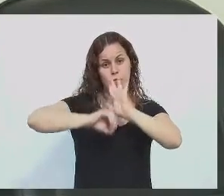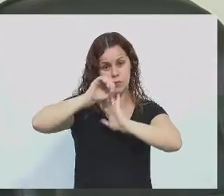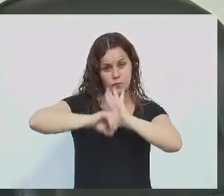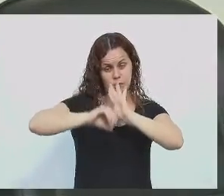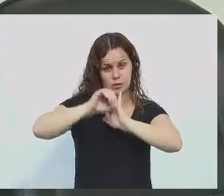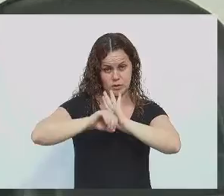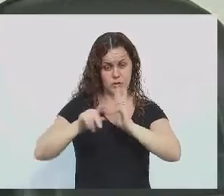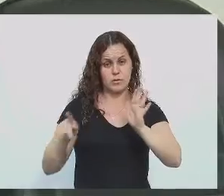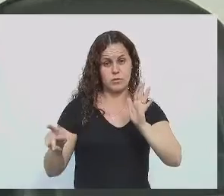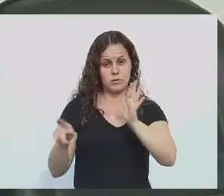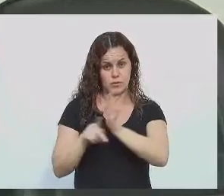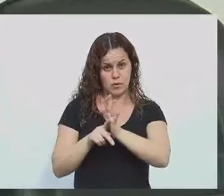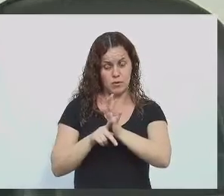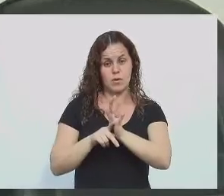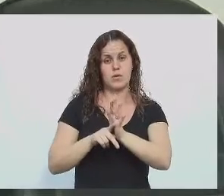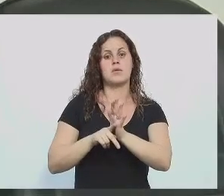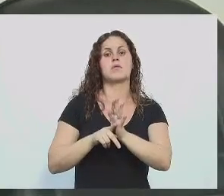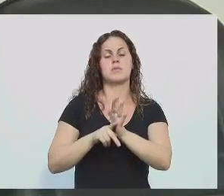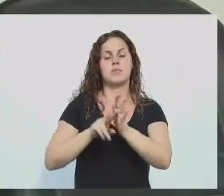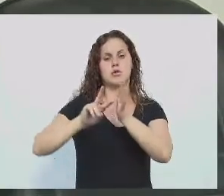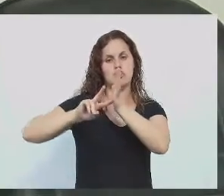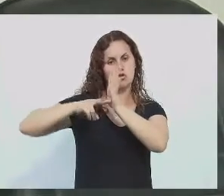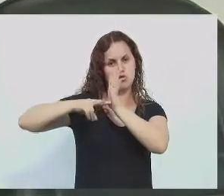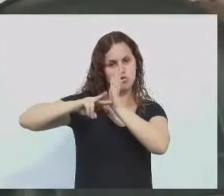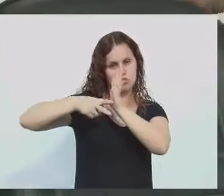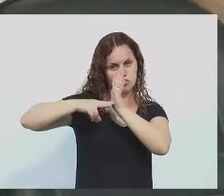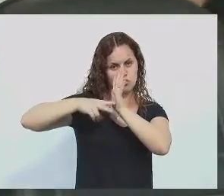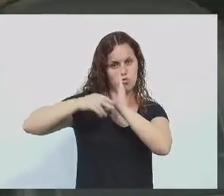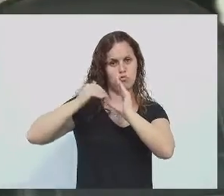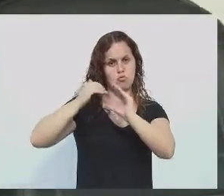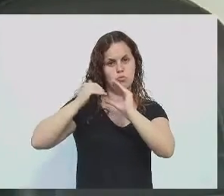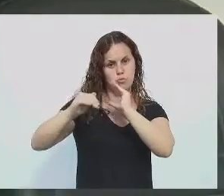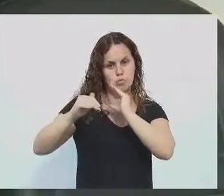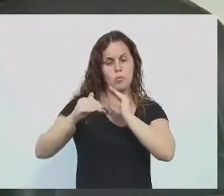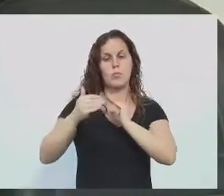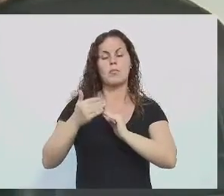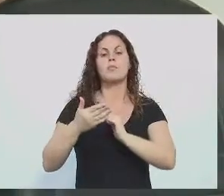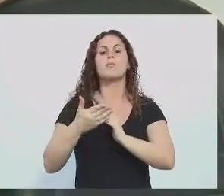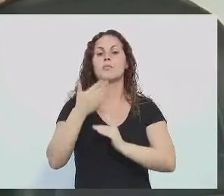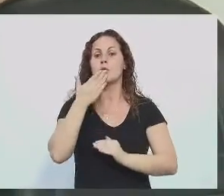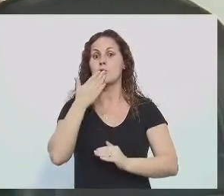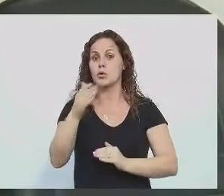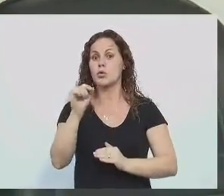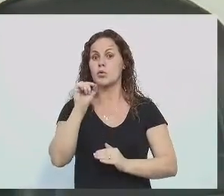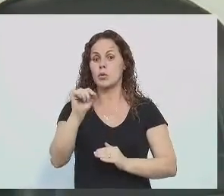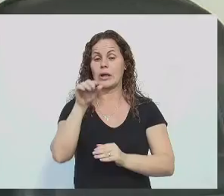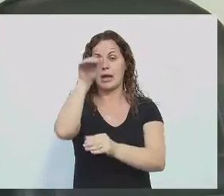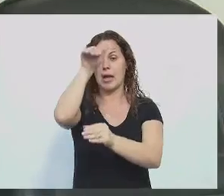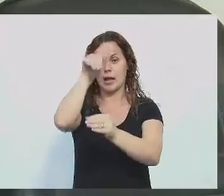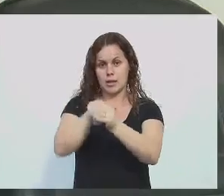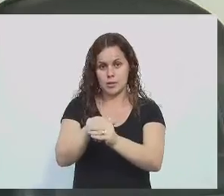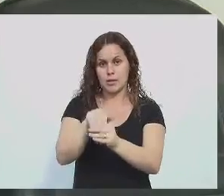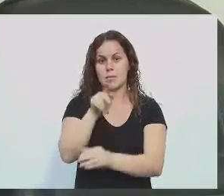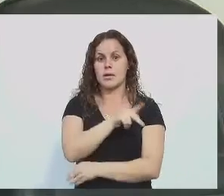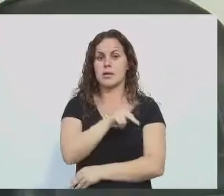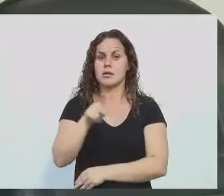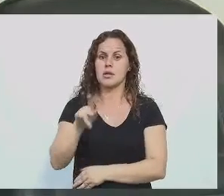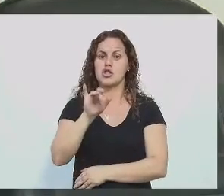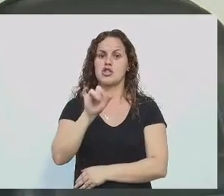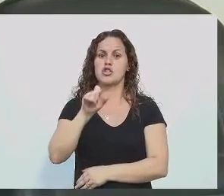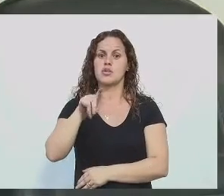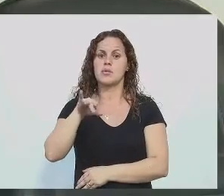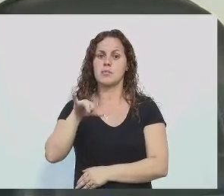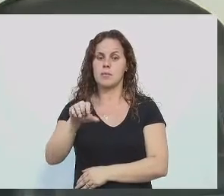esta entidade sindical, foi solicitada a tomada de providências referentes à eleição para o presidente do